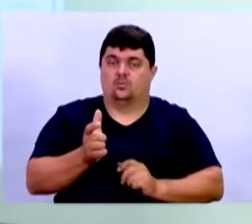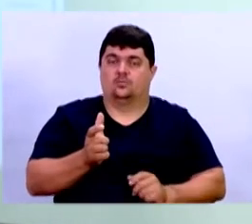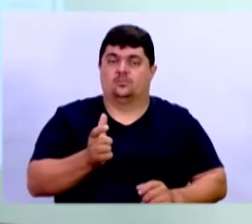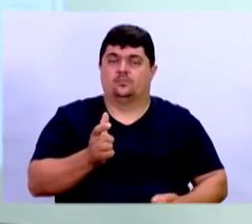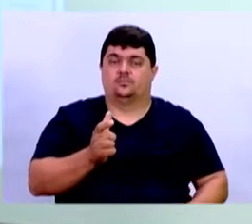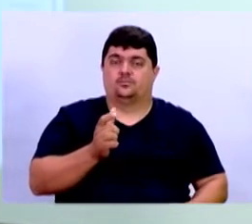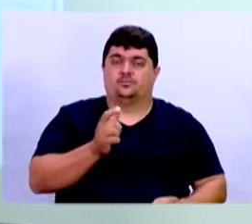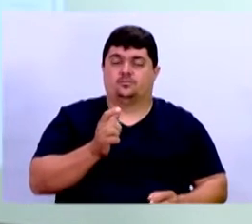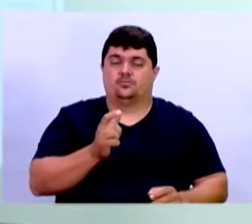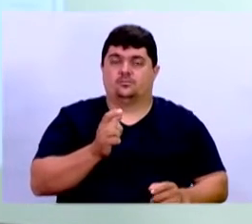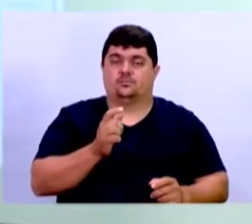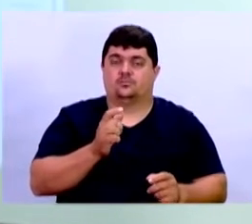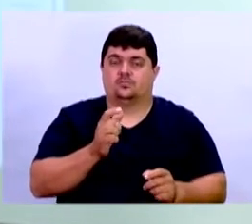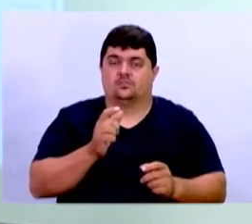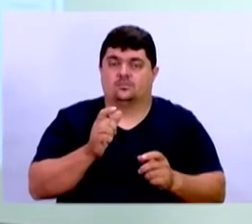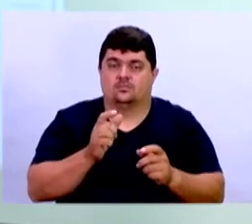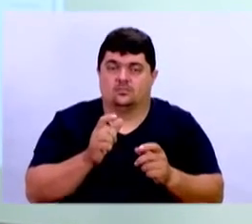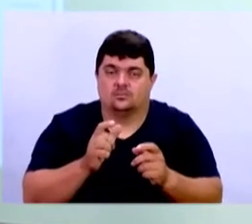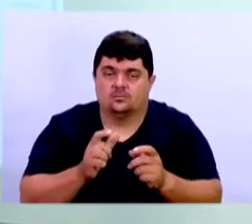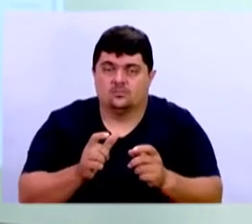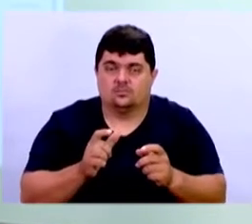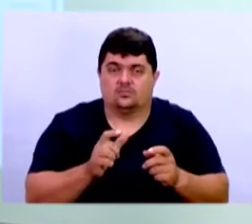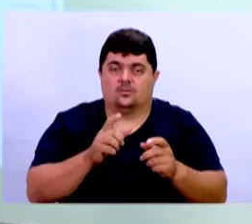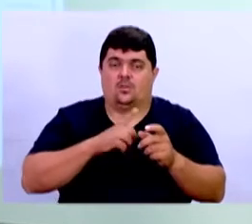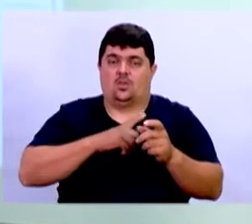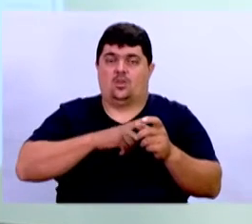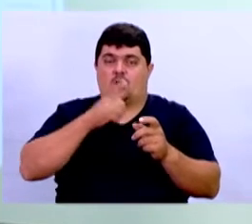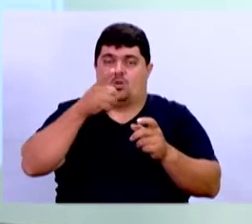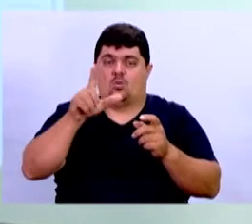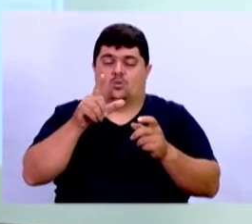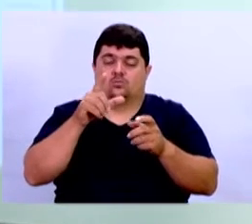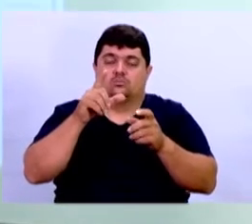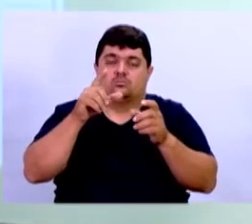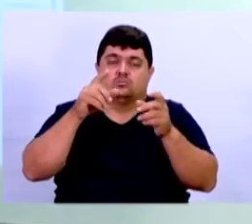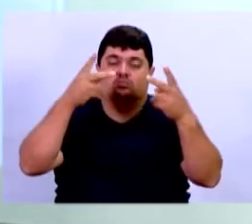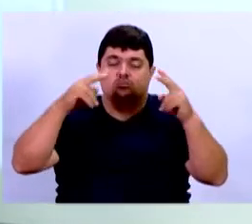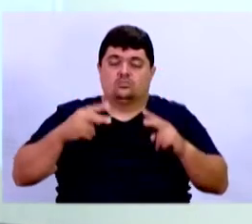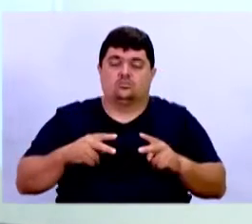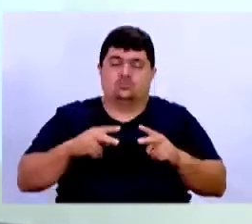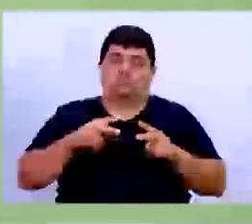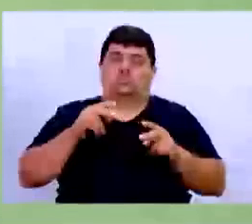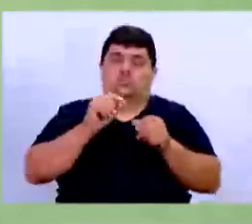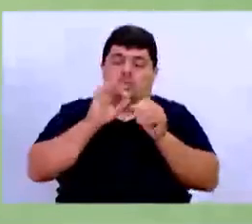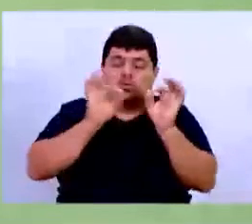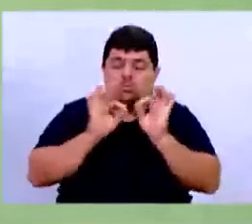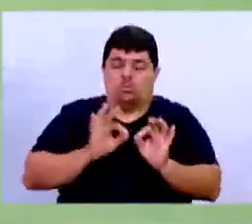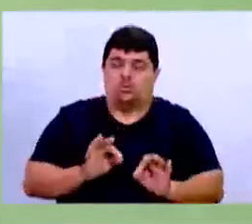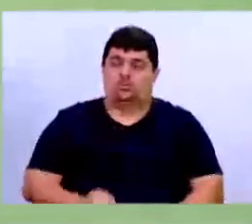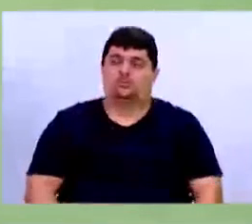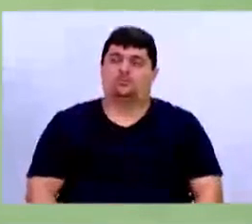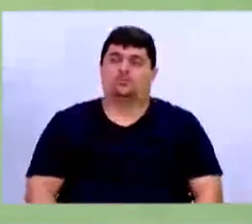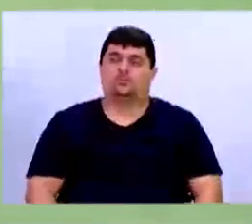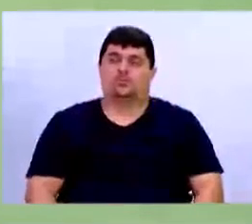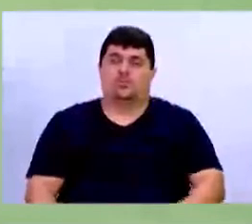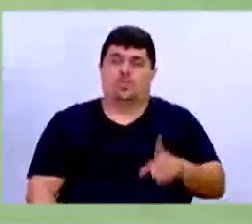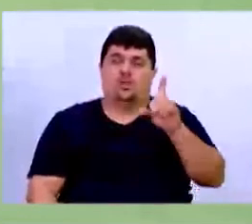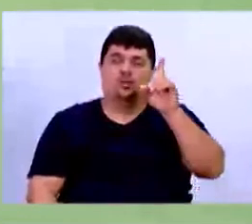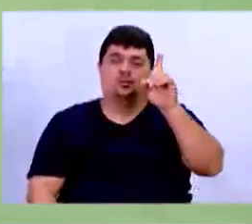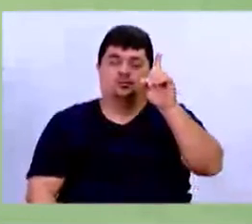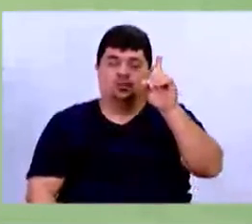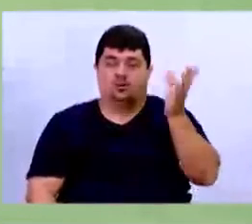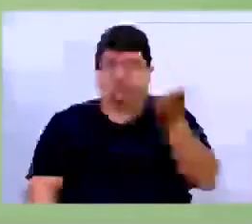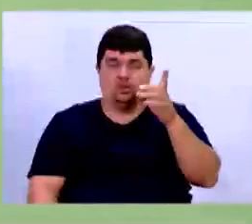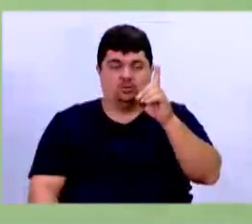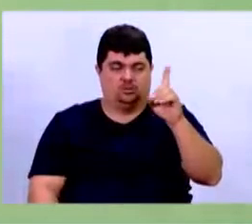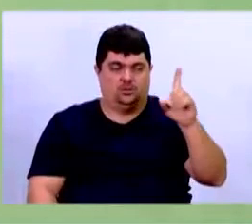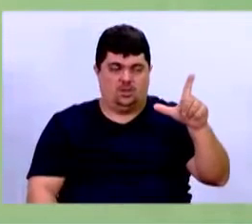outro subconjunto que existem comandos que gerenciam o segmento do banco de dados. Qual que é ele? DML, vimos o DDL, agora